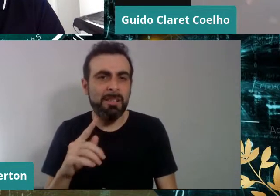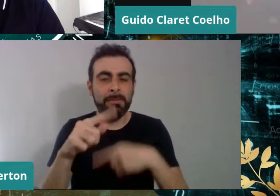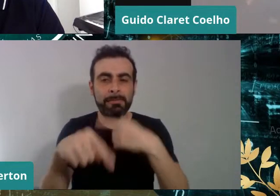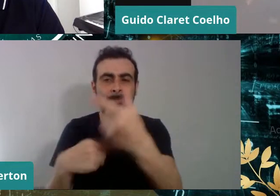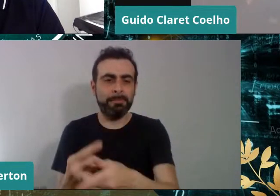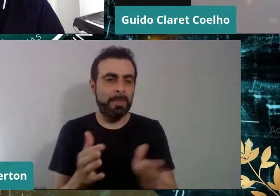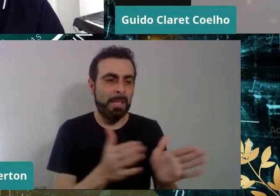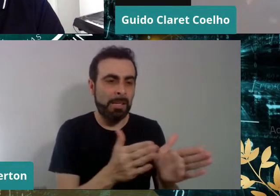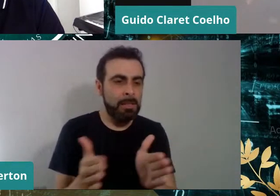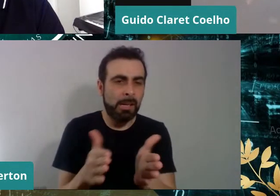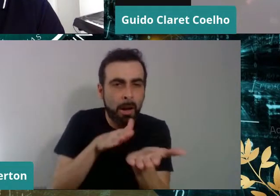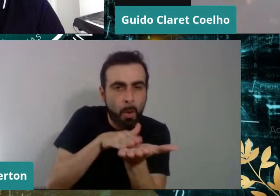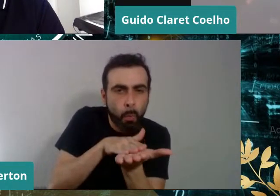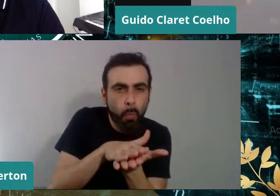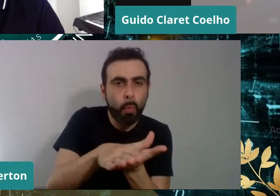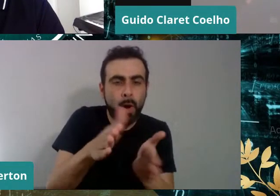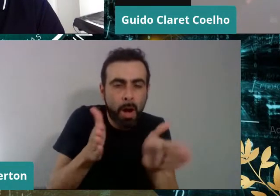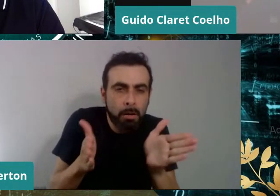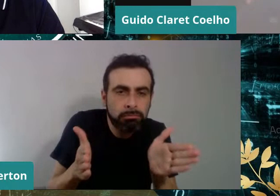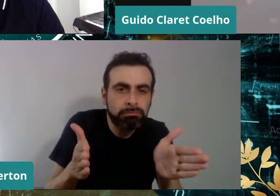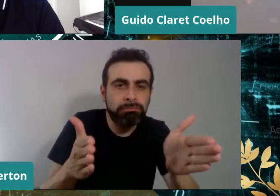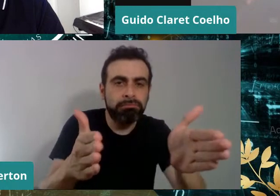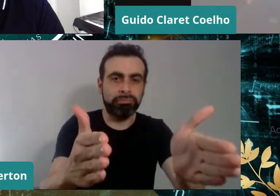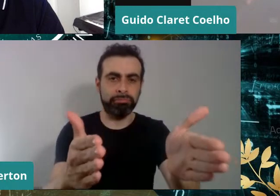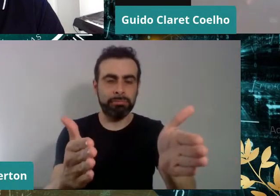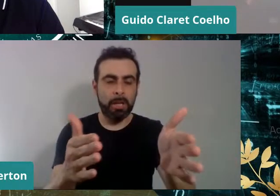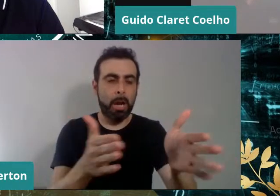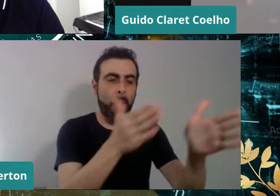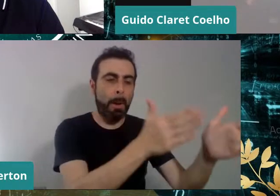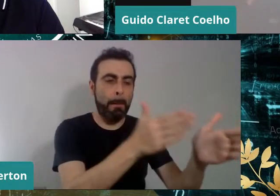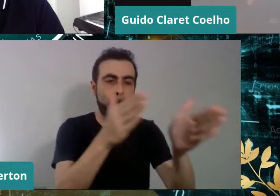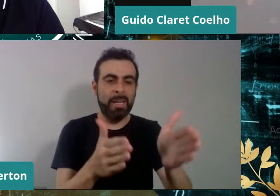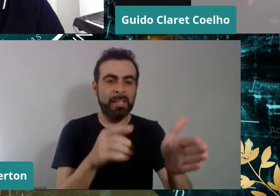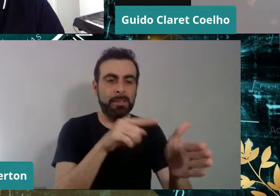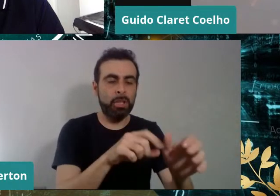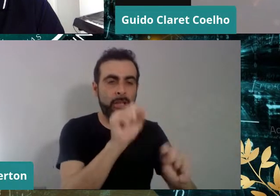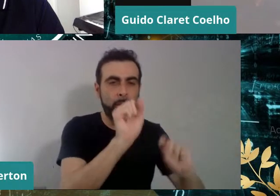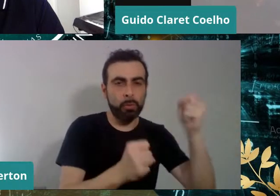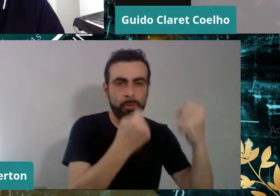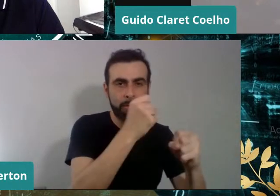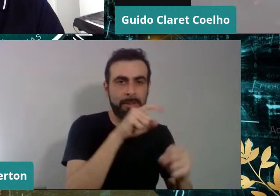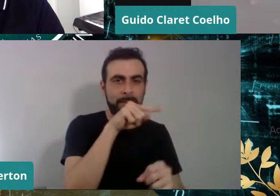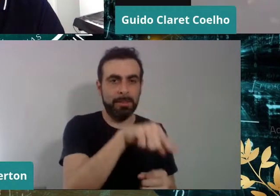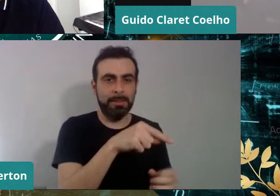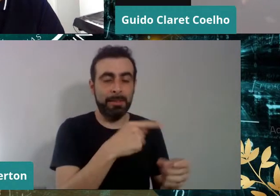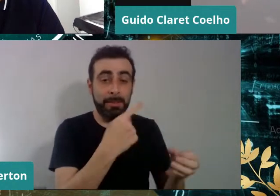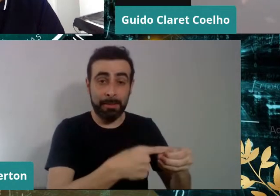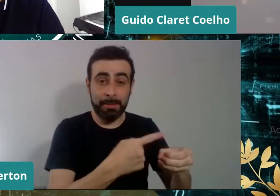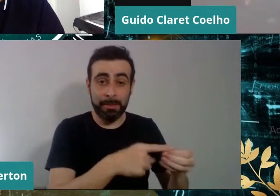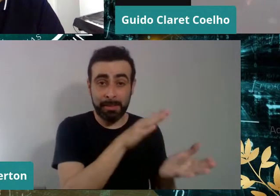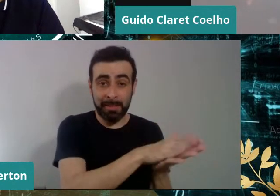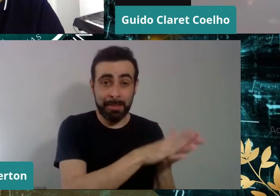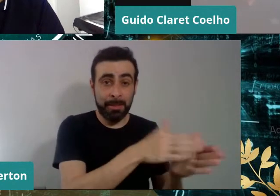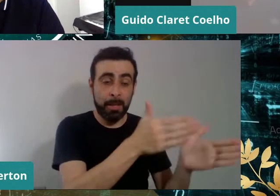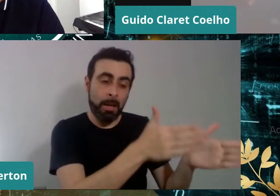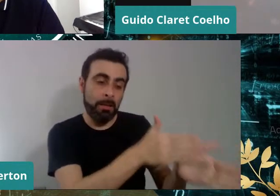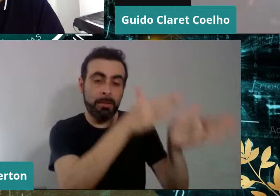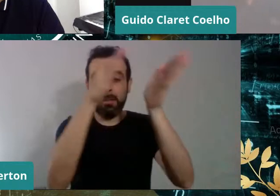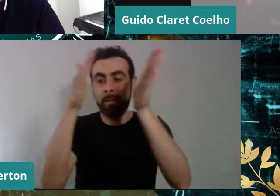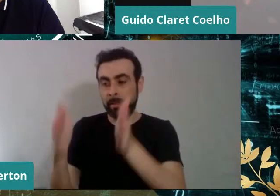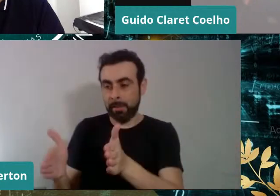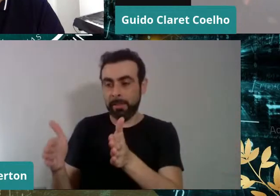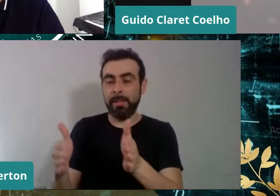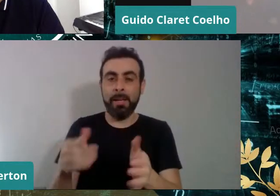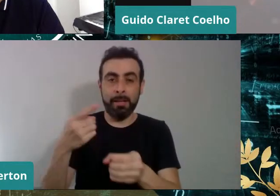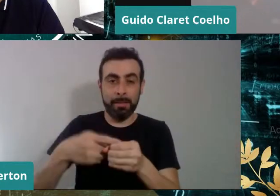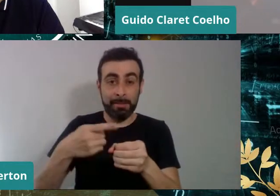asfaltou-se, primeiramente, o trecho entre a usina de Jacarezinho e a cidade de Jacarezinho.